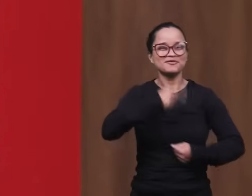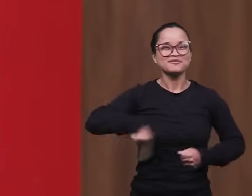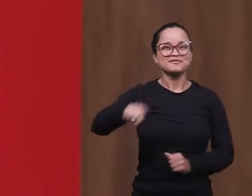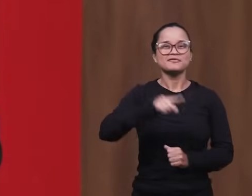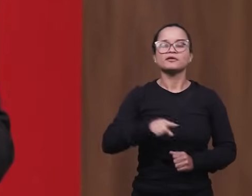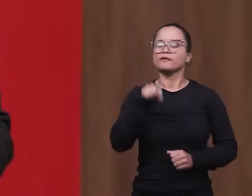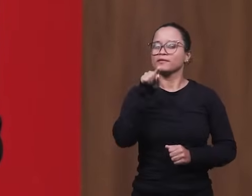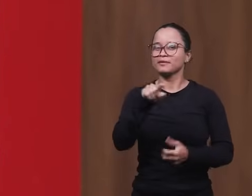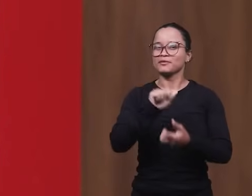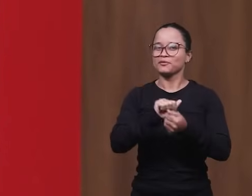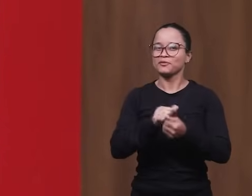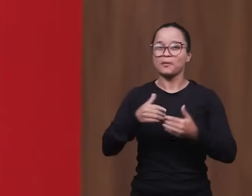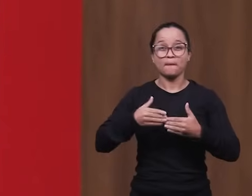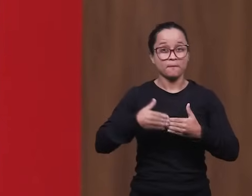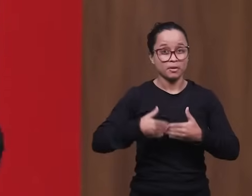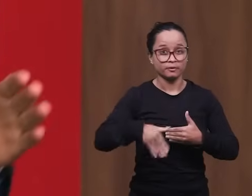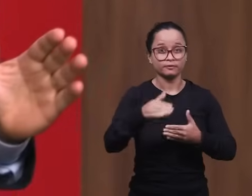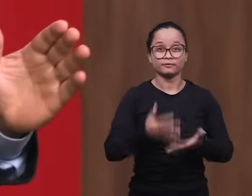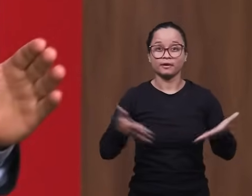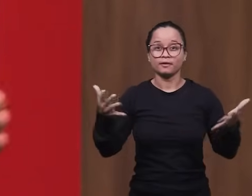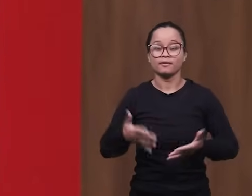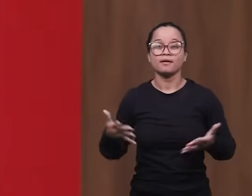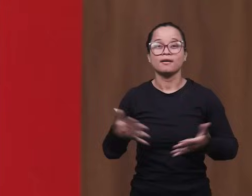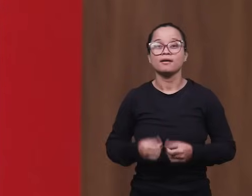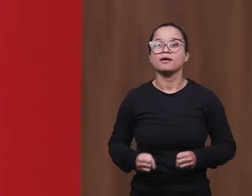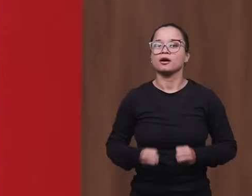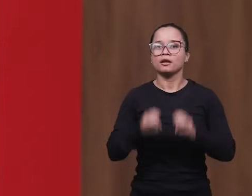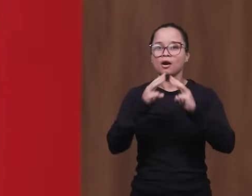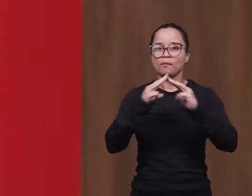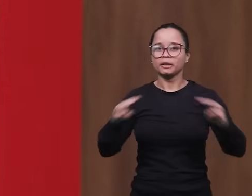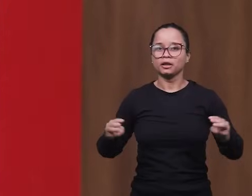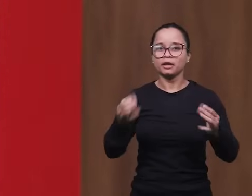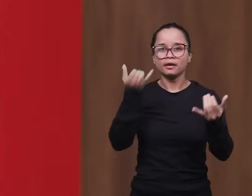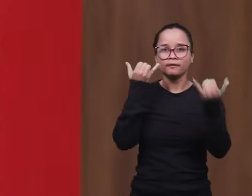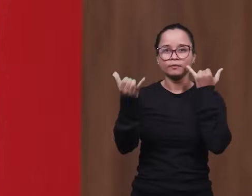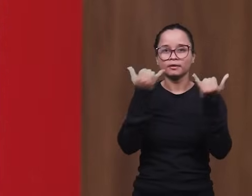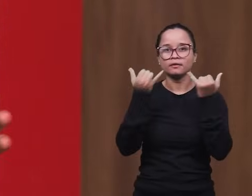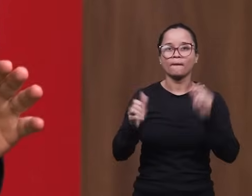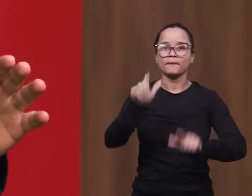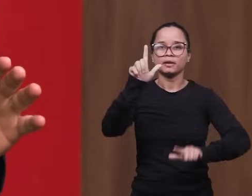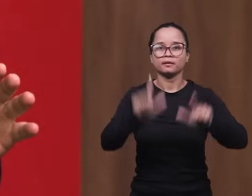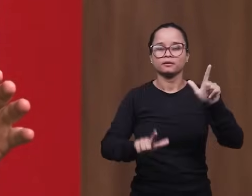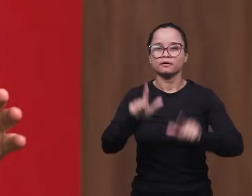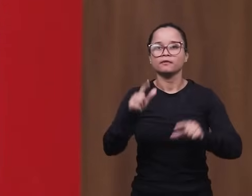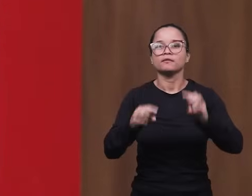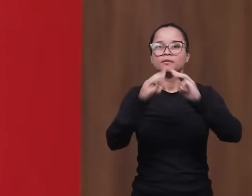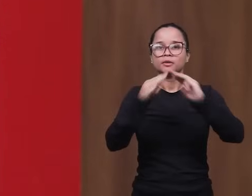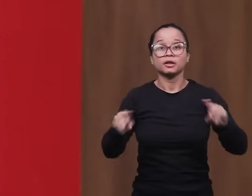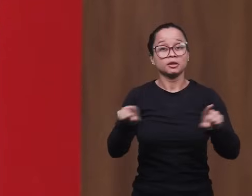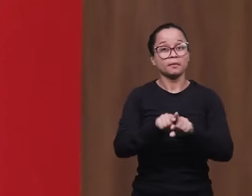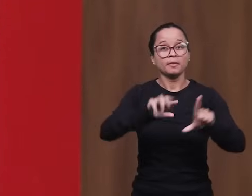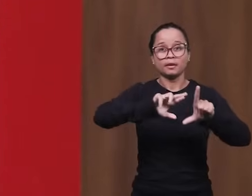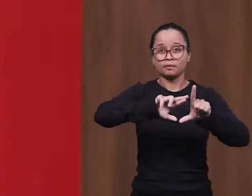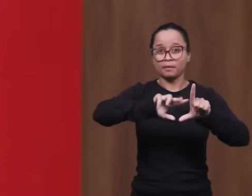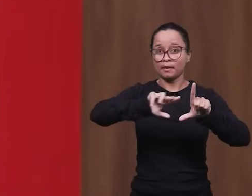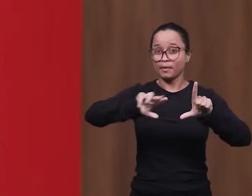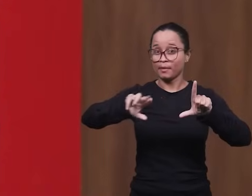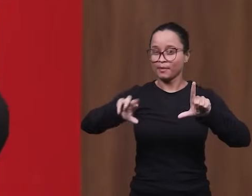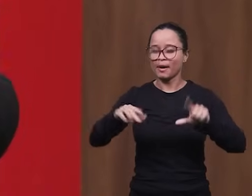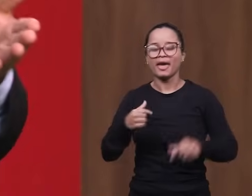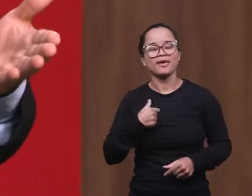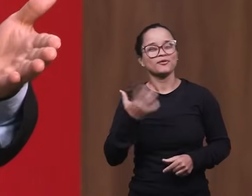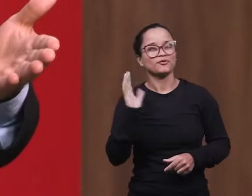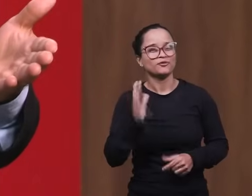gente, você está conosco, a partir de agora o Manaim News entrando no ar pela TV Manaim e pelas nossas multiplataformas,